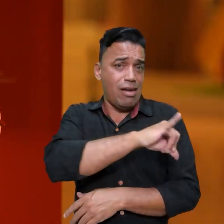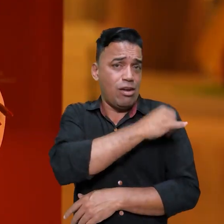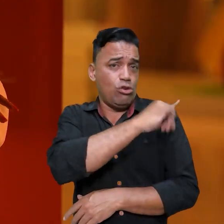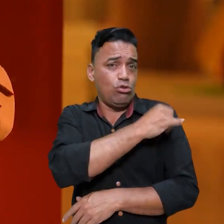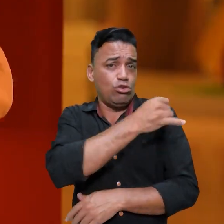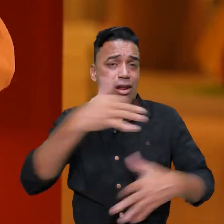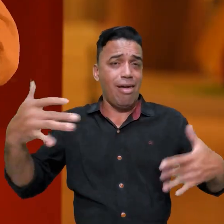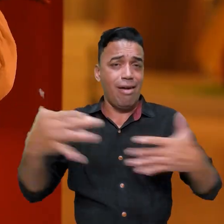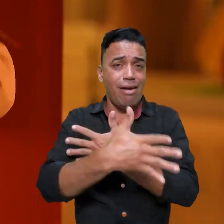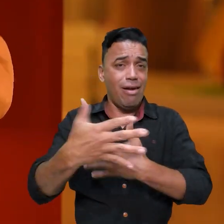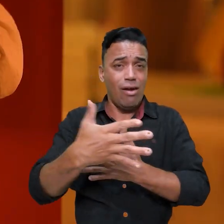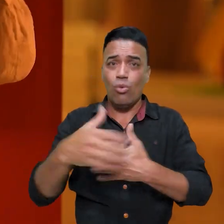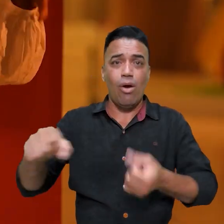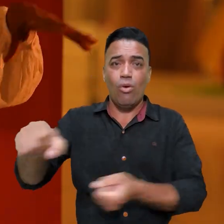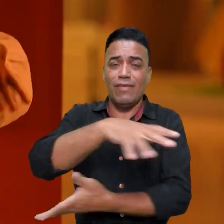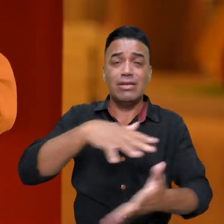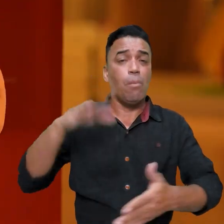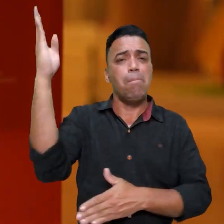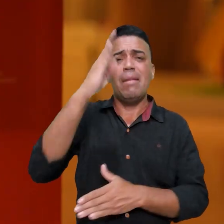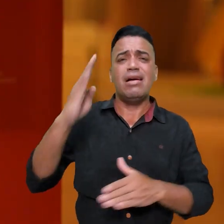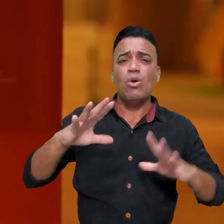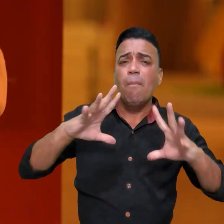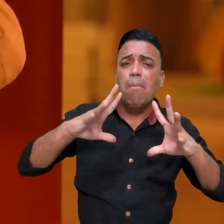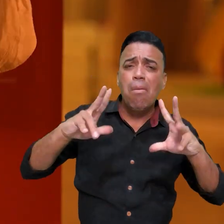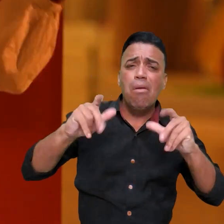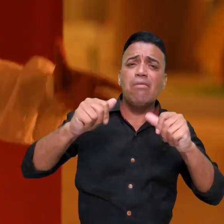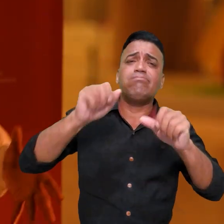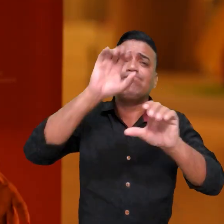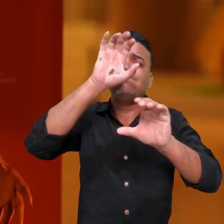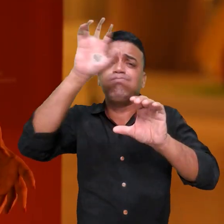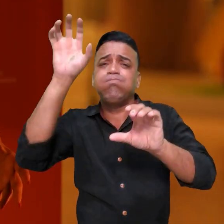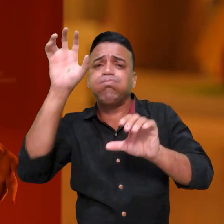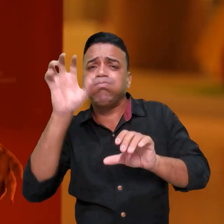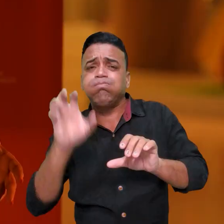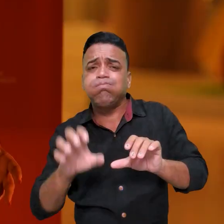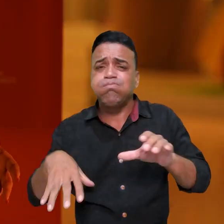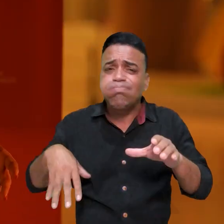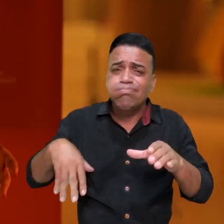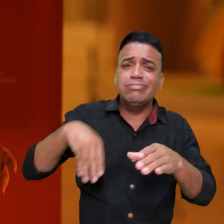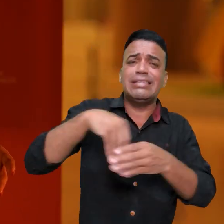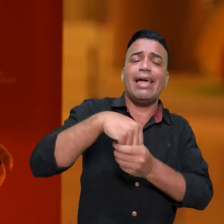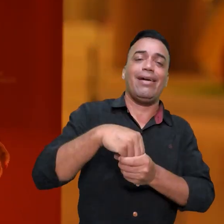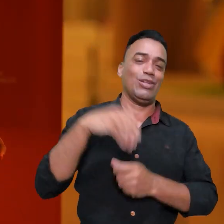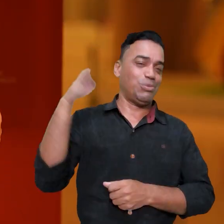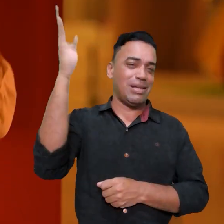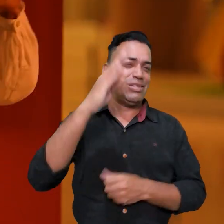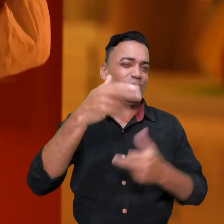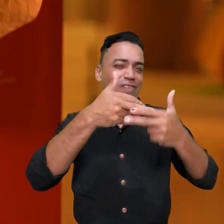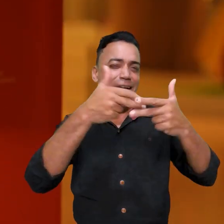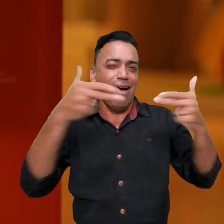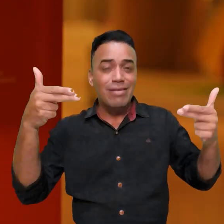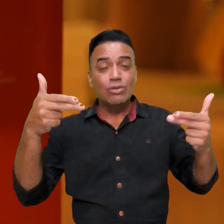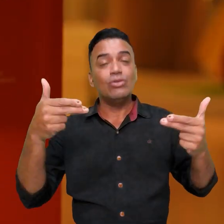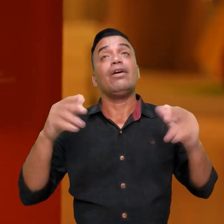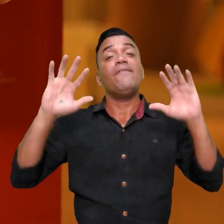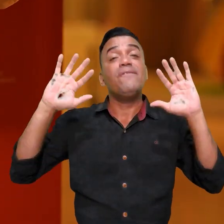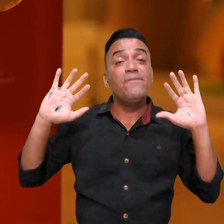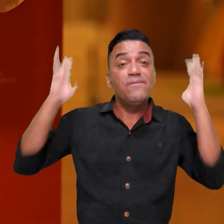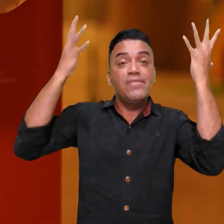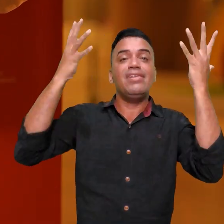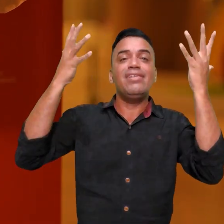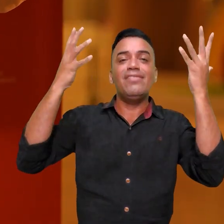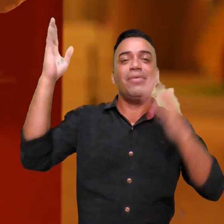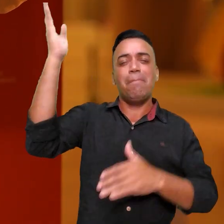universal. O Brasil é grande, o Brasil é múltiplo, né? São muitos Brasis dentro do Brasil. E viva esse Brasilzão